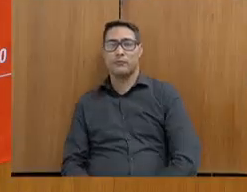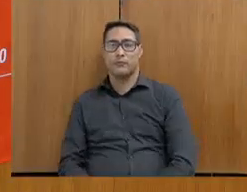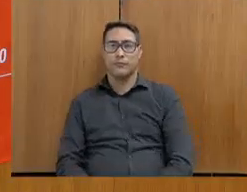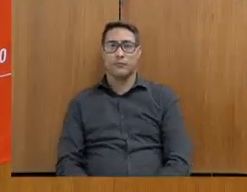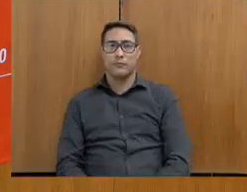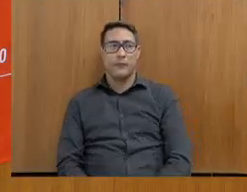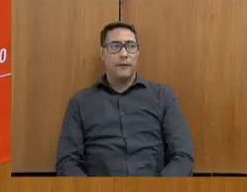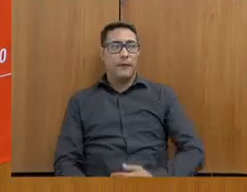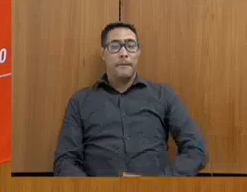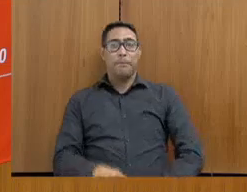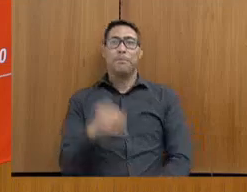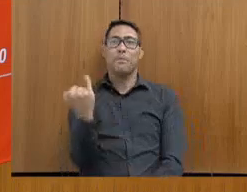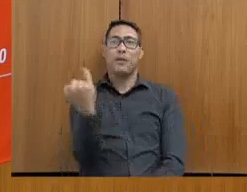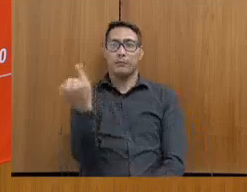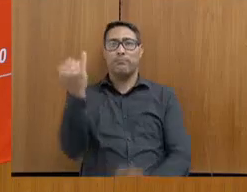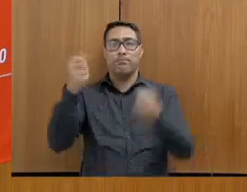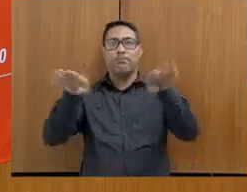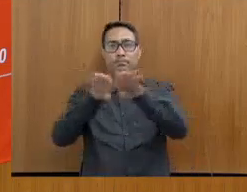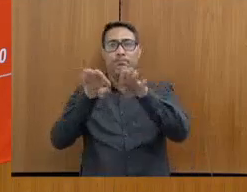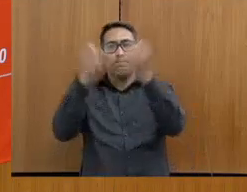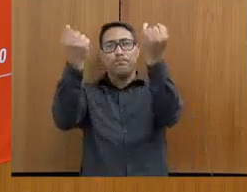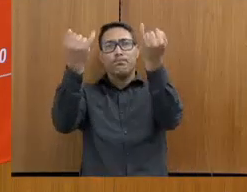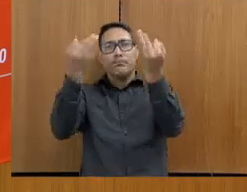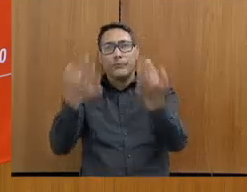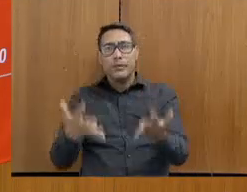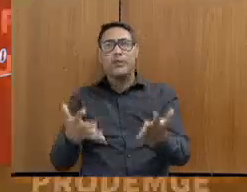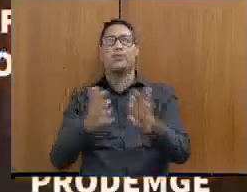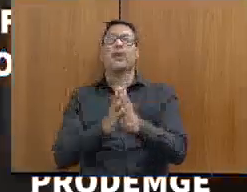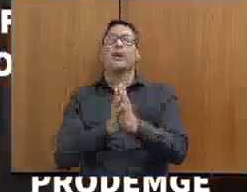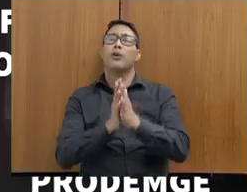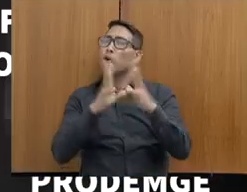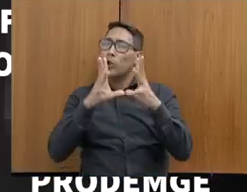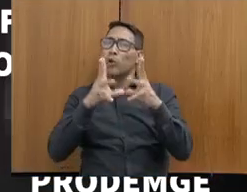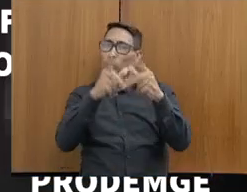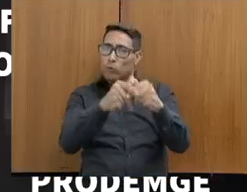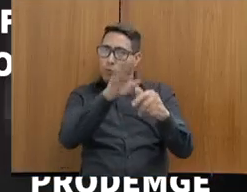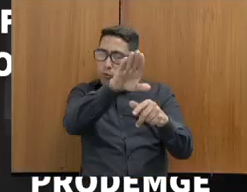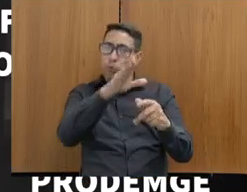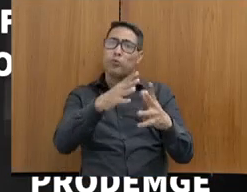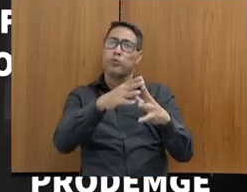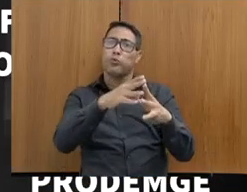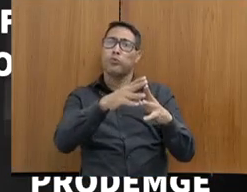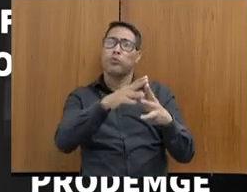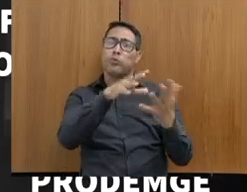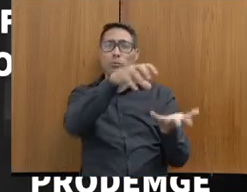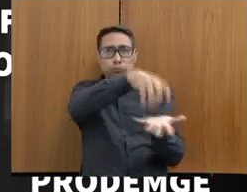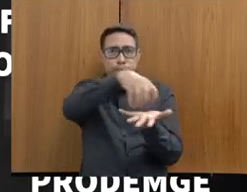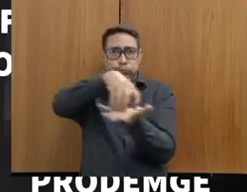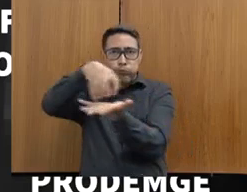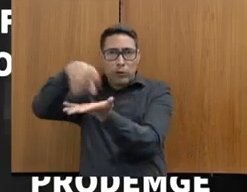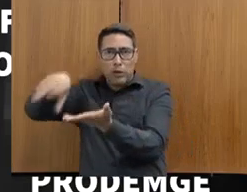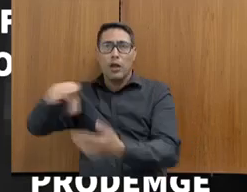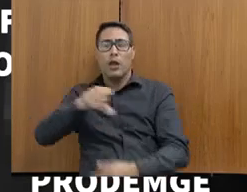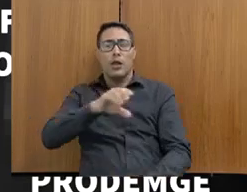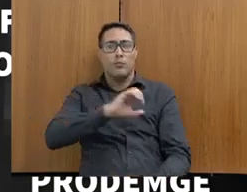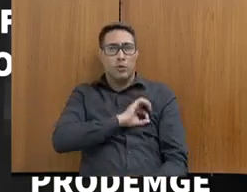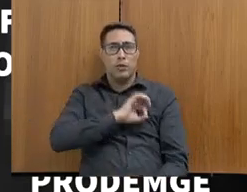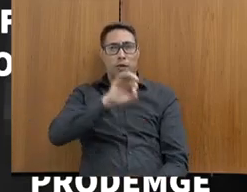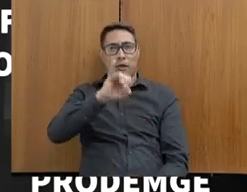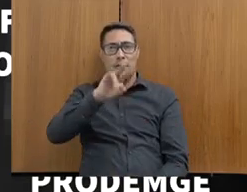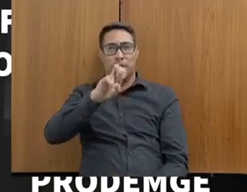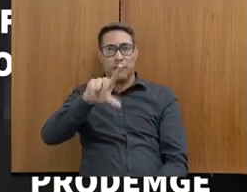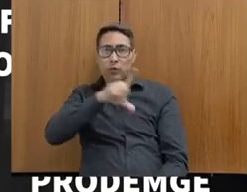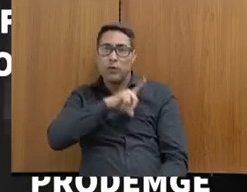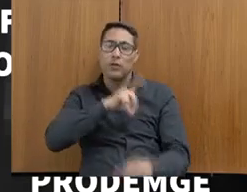é importante nós falarmos também né que todas as unidades da Polícia Civil hoje elas são dotadas de equipamento de informática